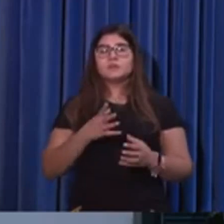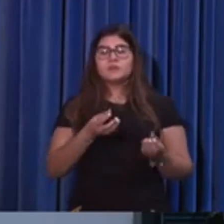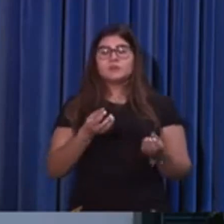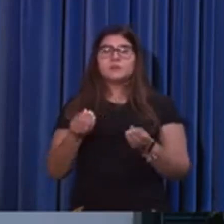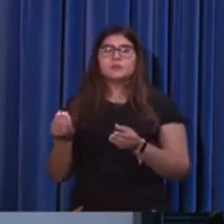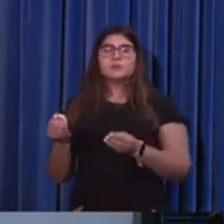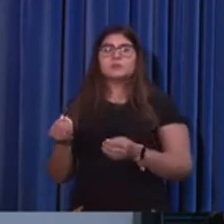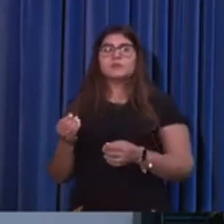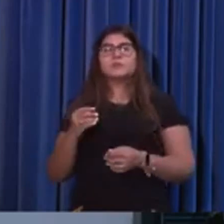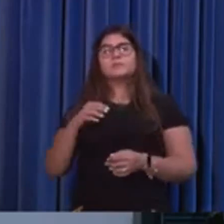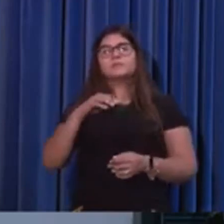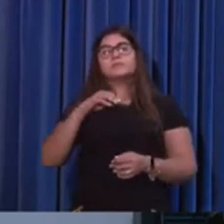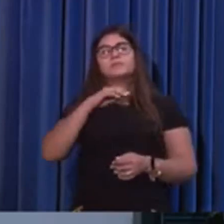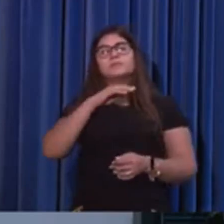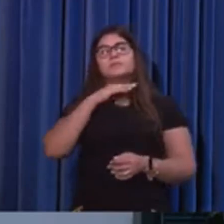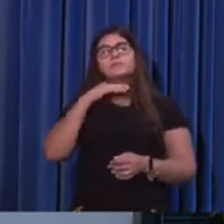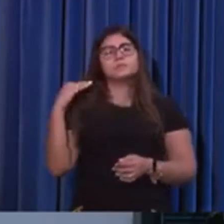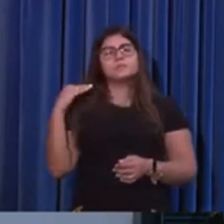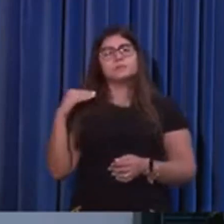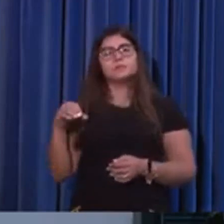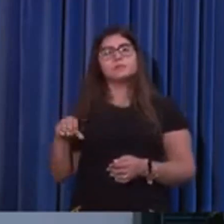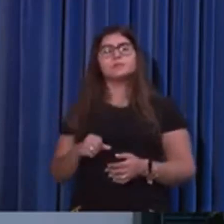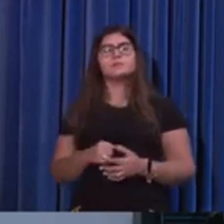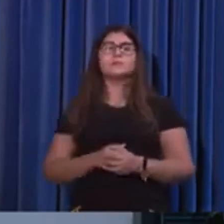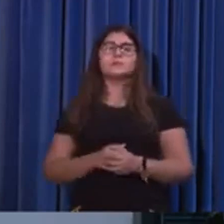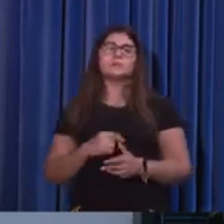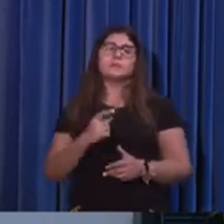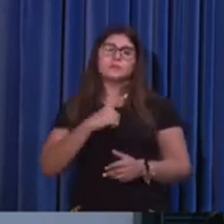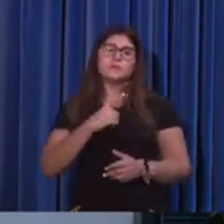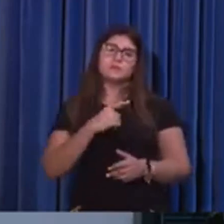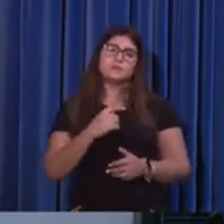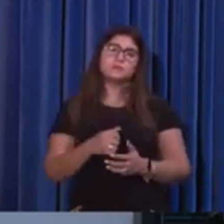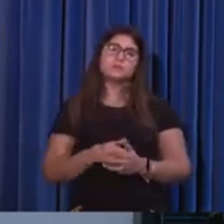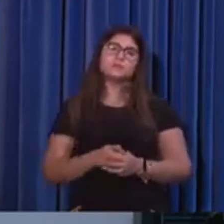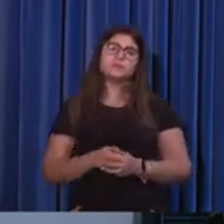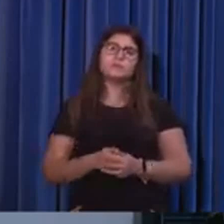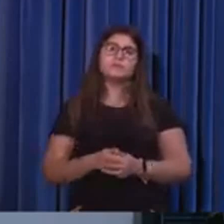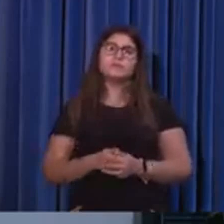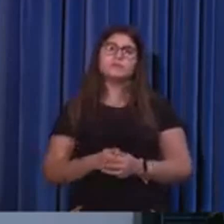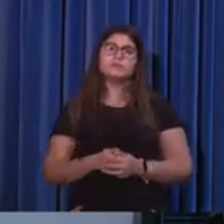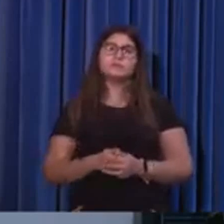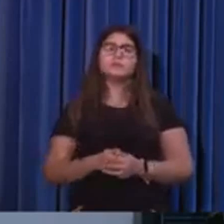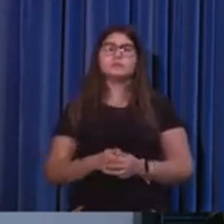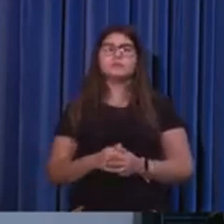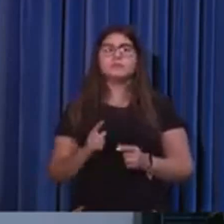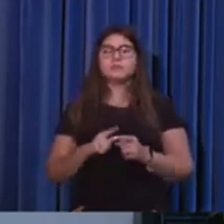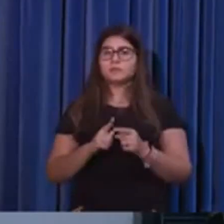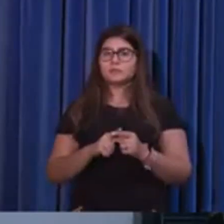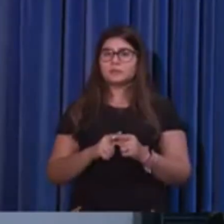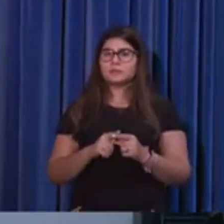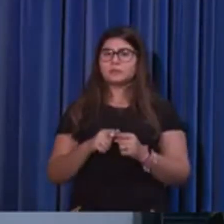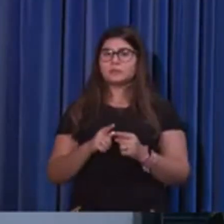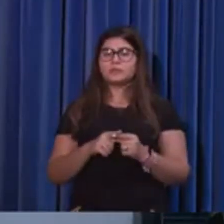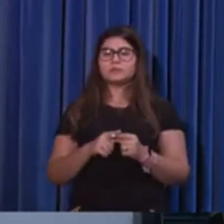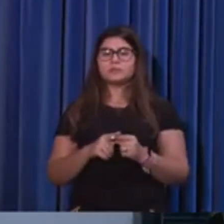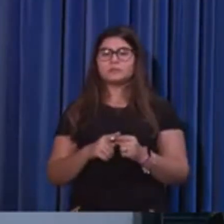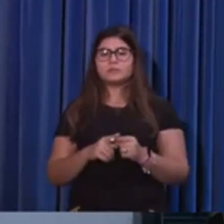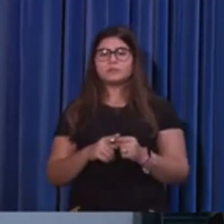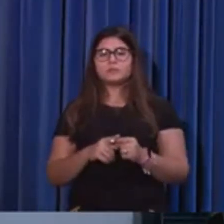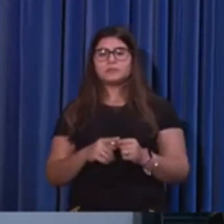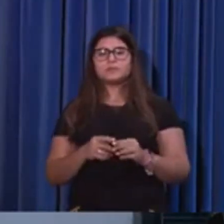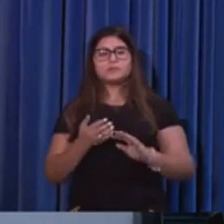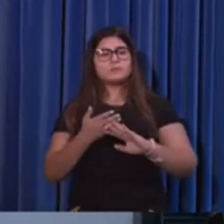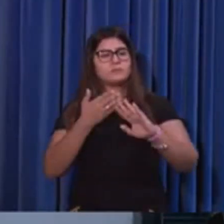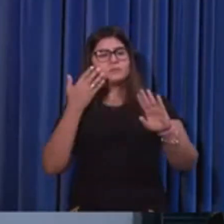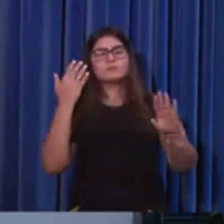acontecendo, inclusive no meio evangélico. Por quê? Porque os olhos estão desfocados do Senhor